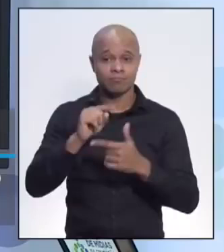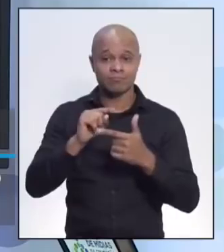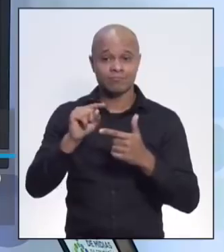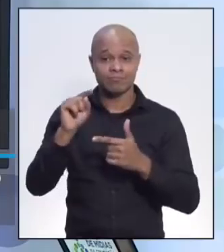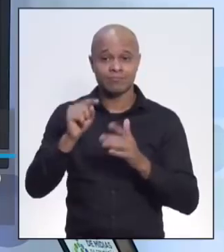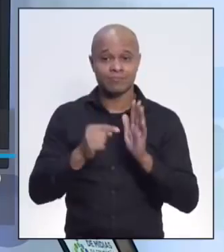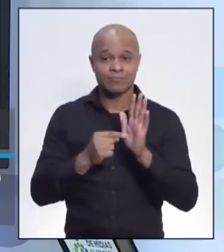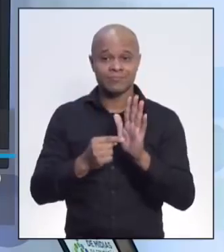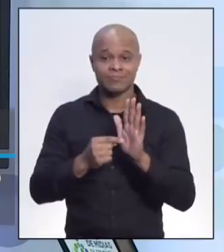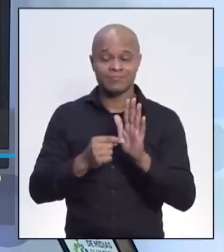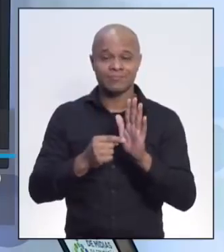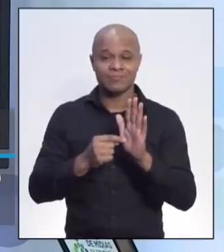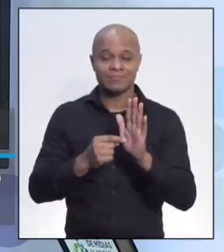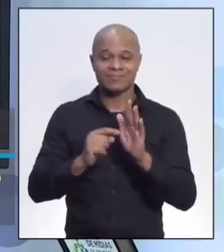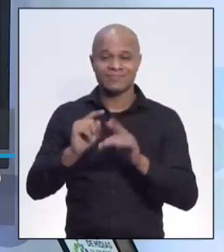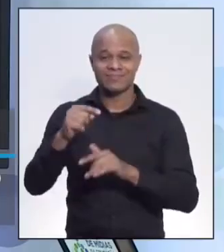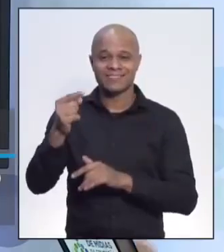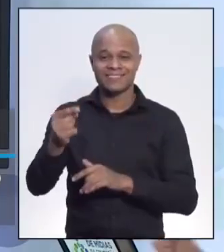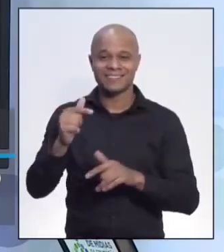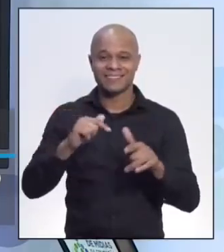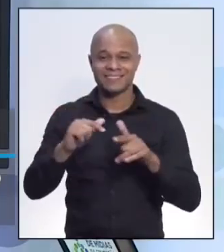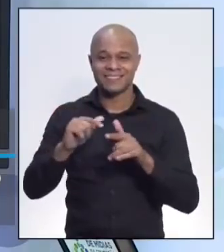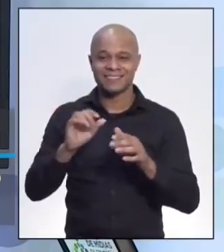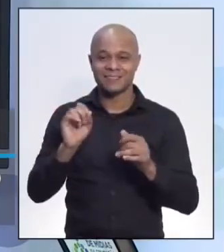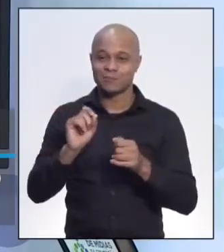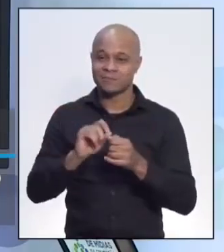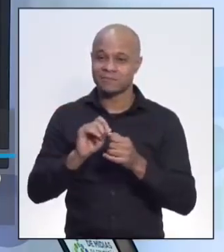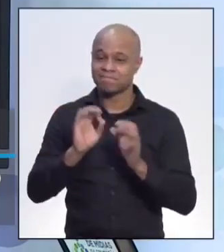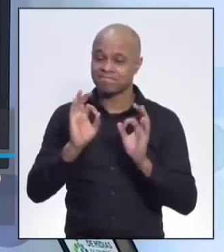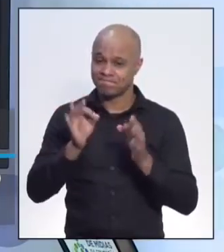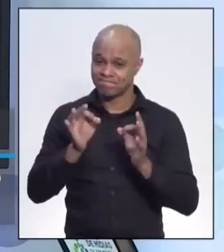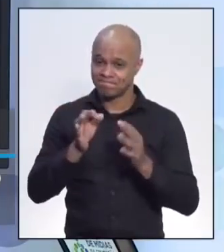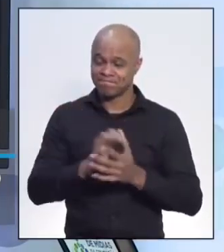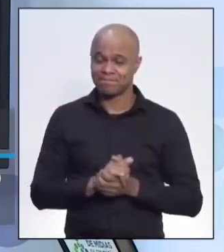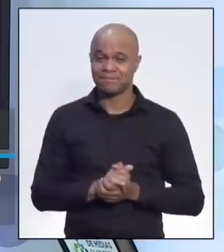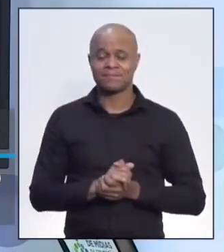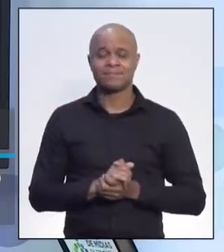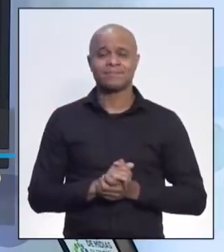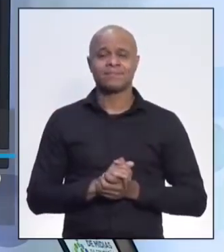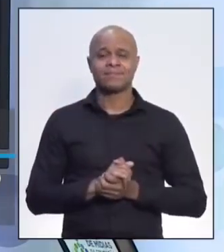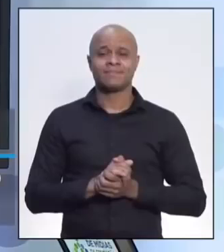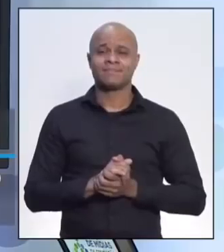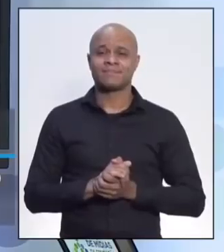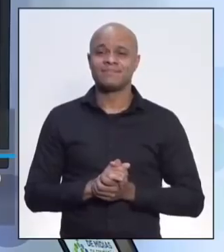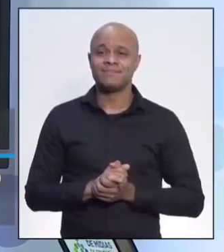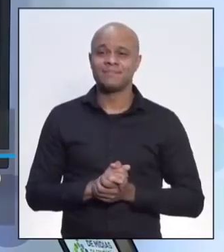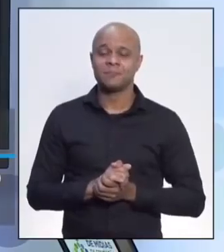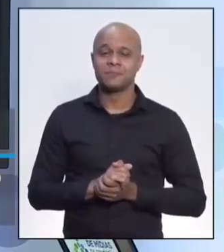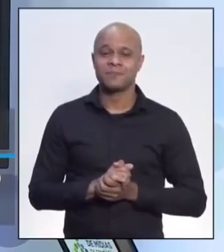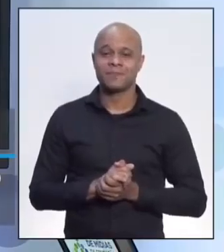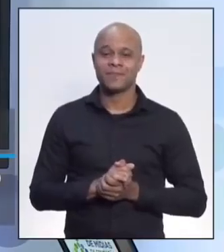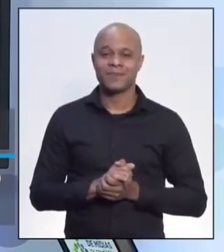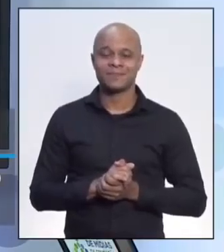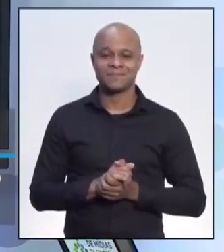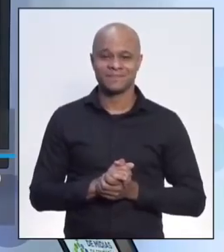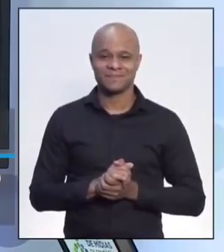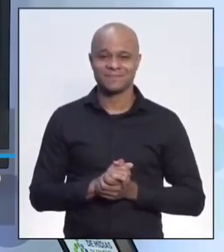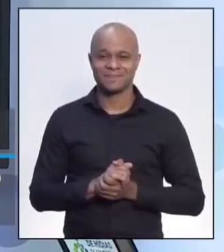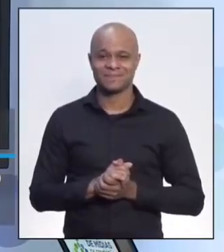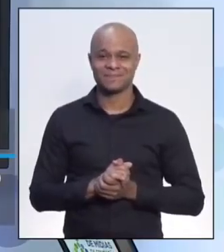vocês, correto? E aí a gente vai para os exercícios. Então, observem, quer ver? Vou até voltar, porque eu acho que